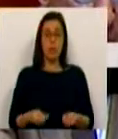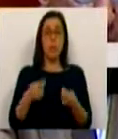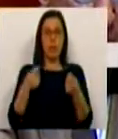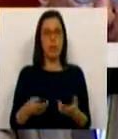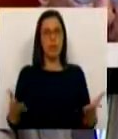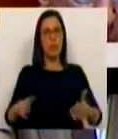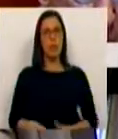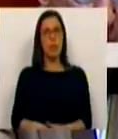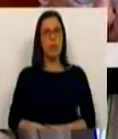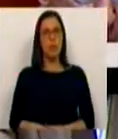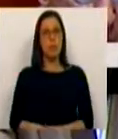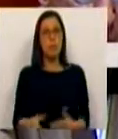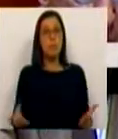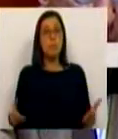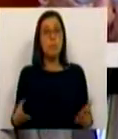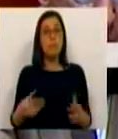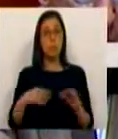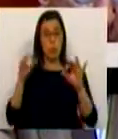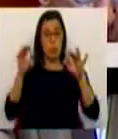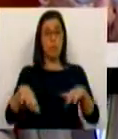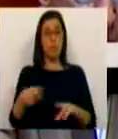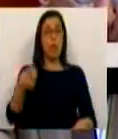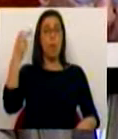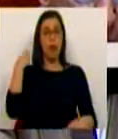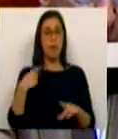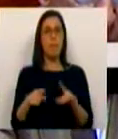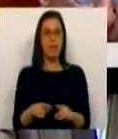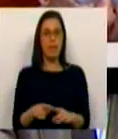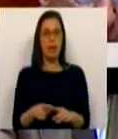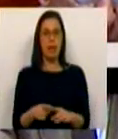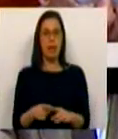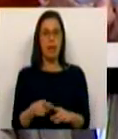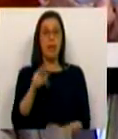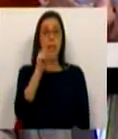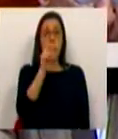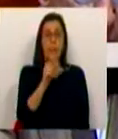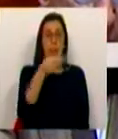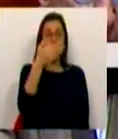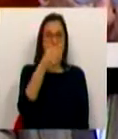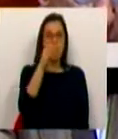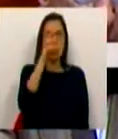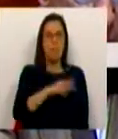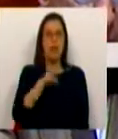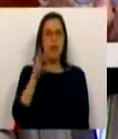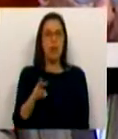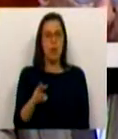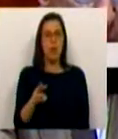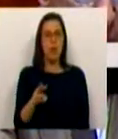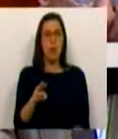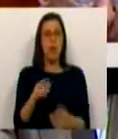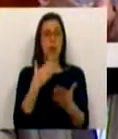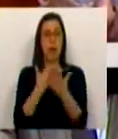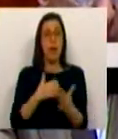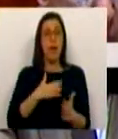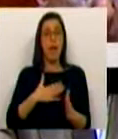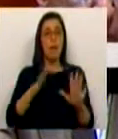investimento? Quando chegámos ao final do ano passado, com 370 milhões confiados às